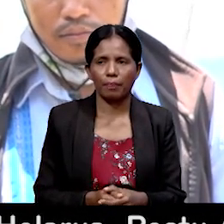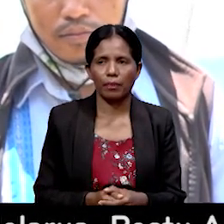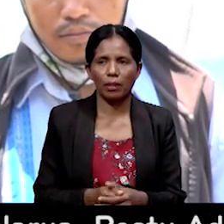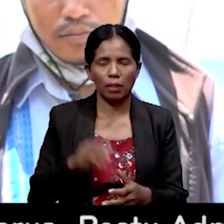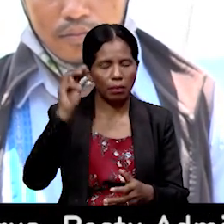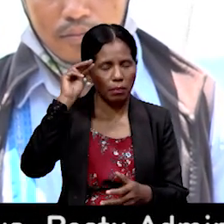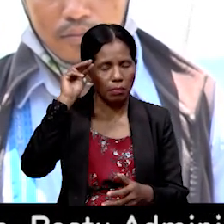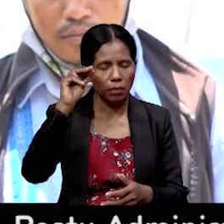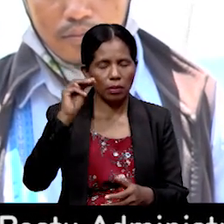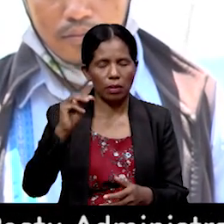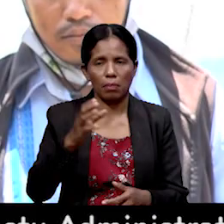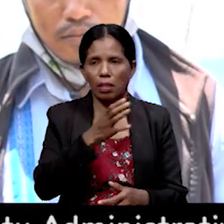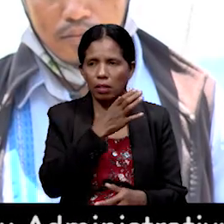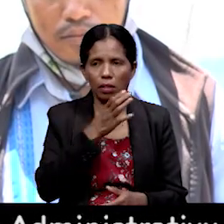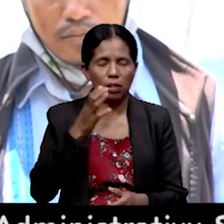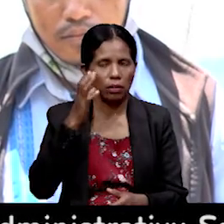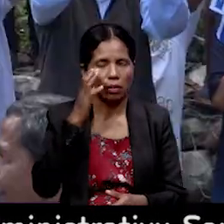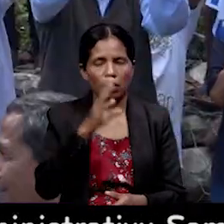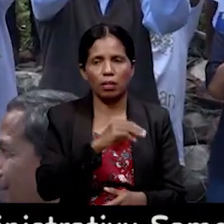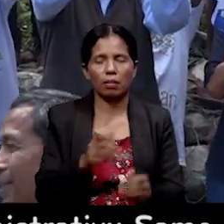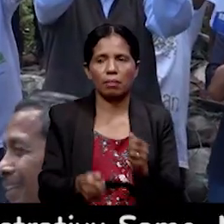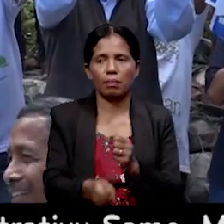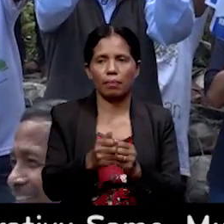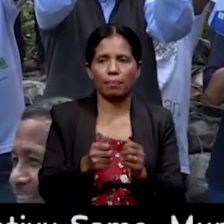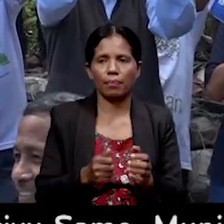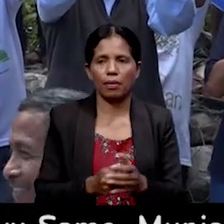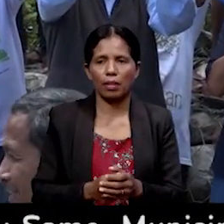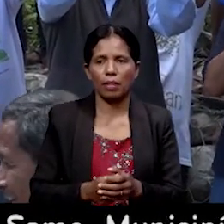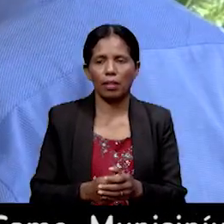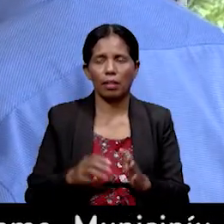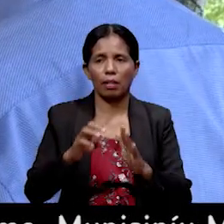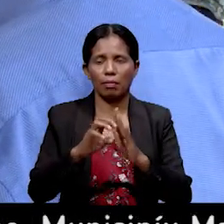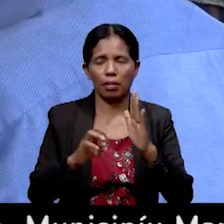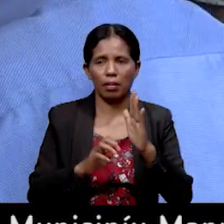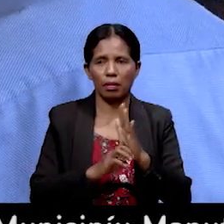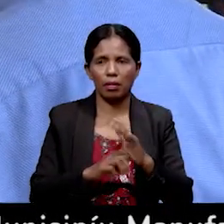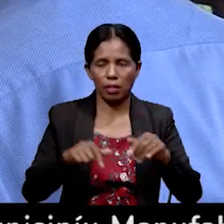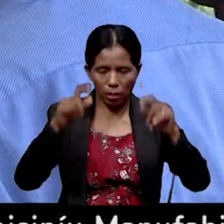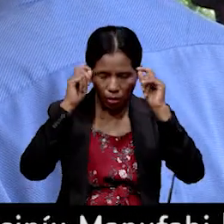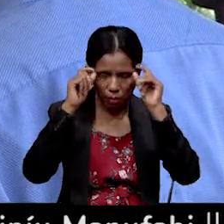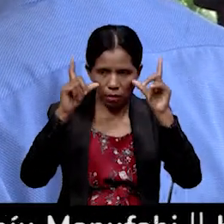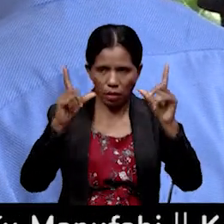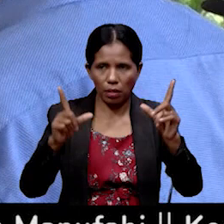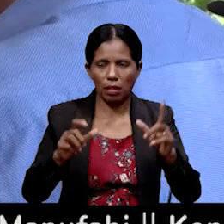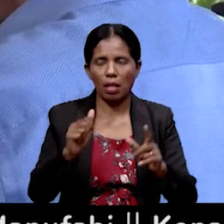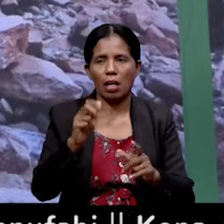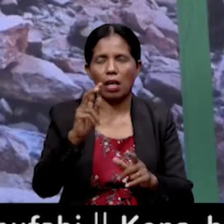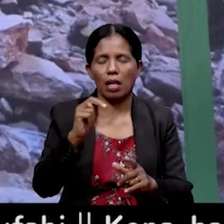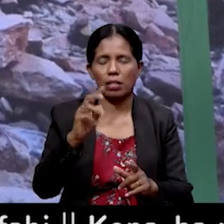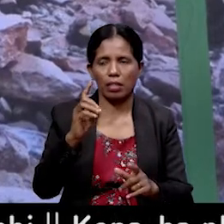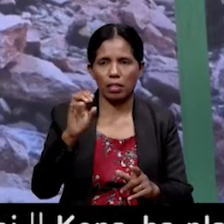ministério da agricultura e pecos. Ia sorencelo que embaixador União Europeia de Timor-Leste, André Jacobs,